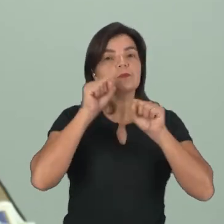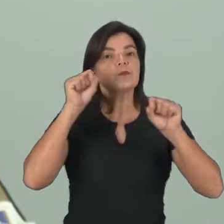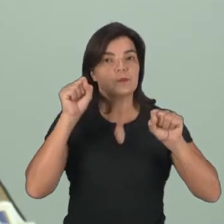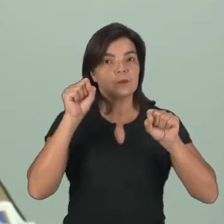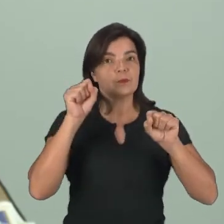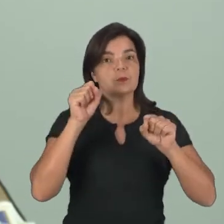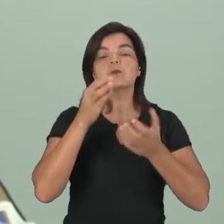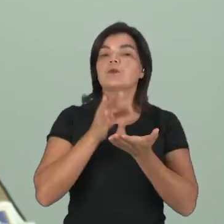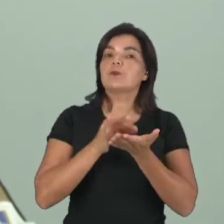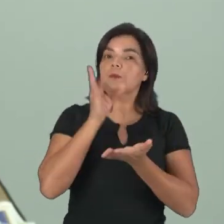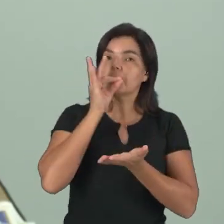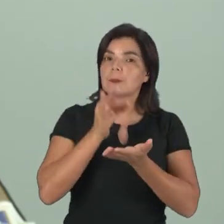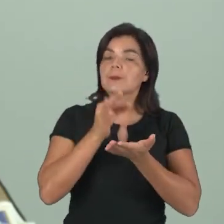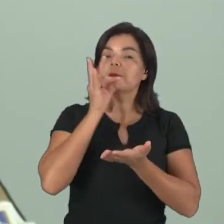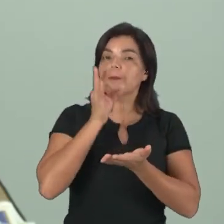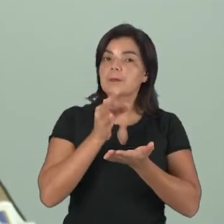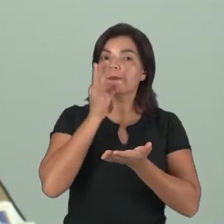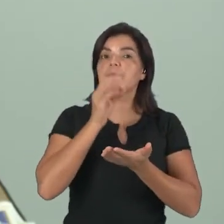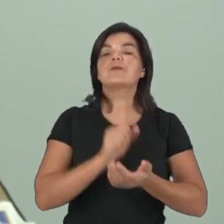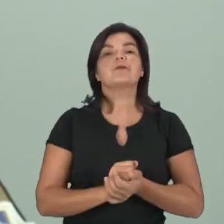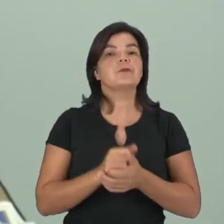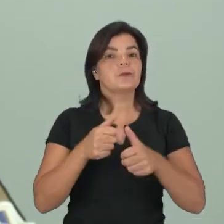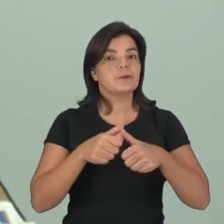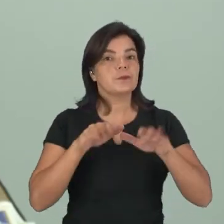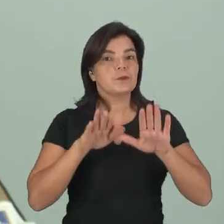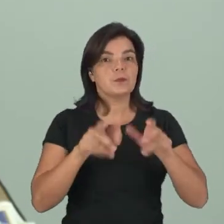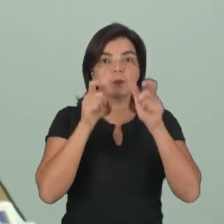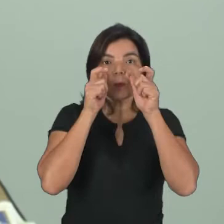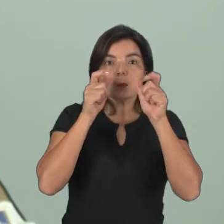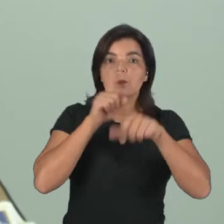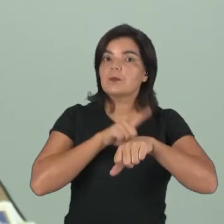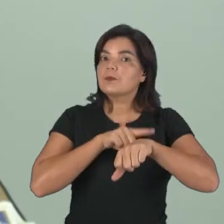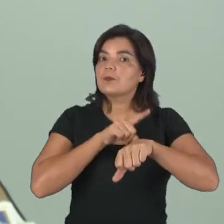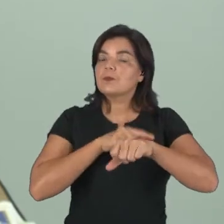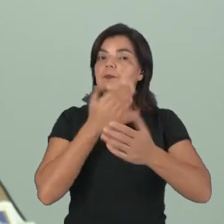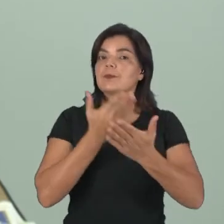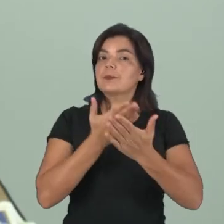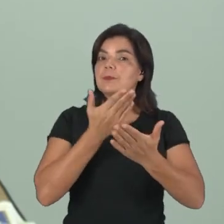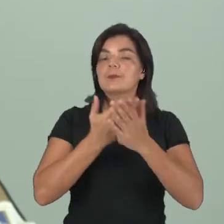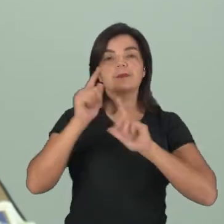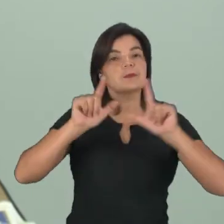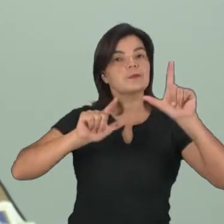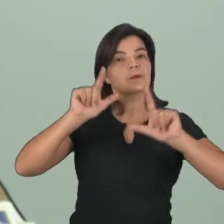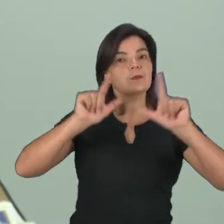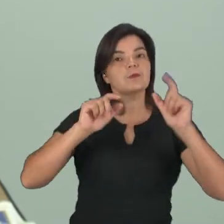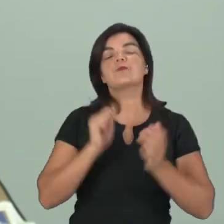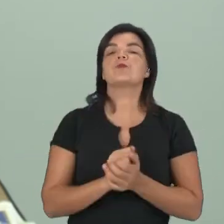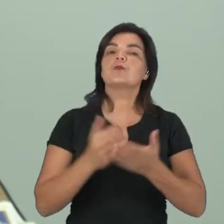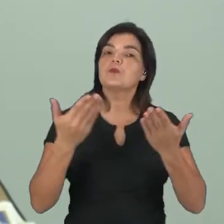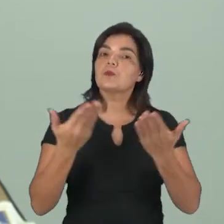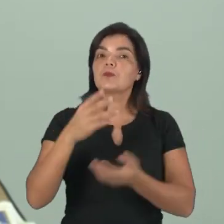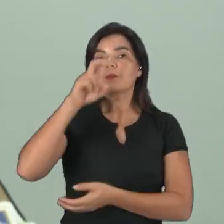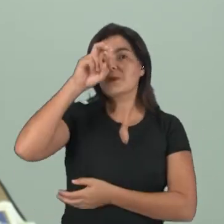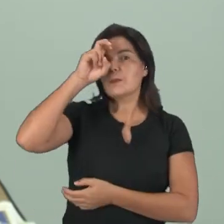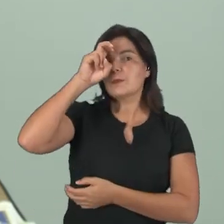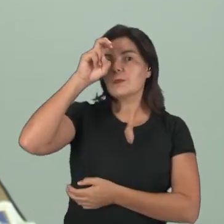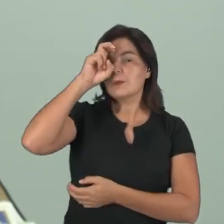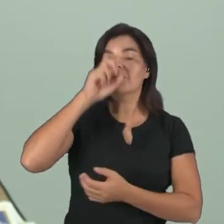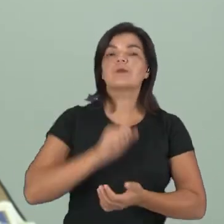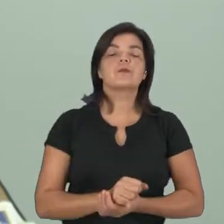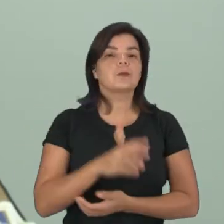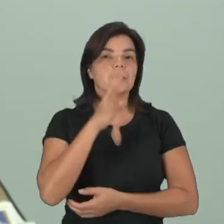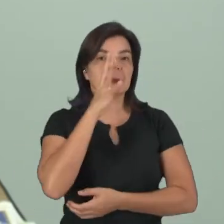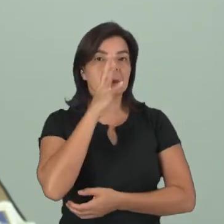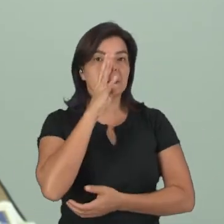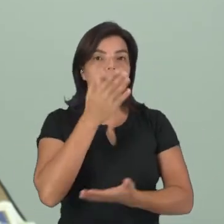acordar tome seu café da manhã e Fique atento ao horário das aulas na tv hoje a quinta-feira